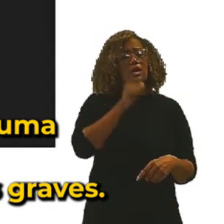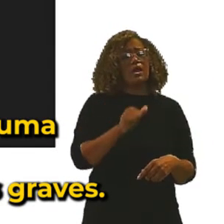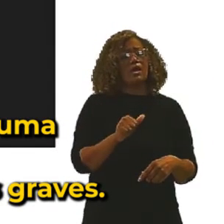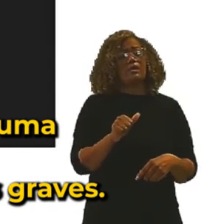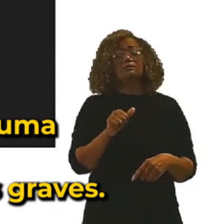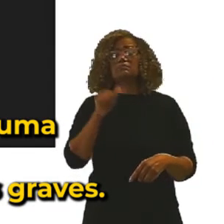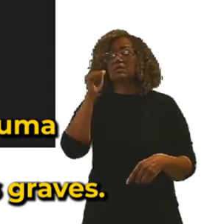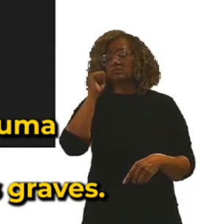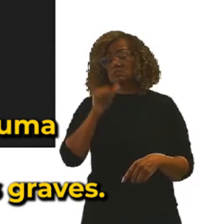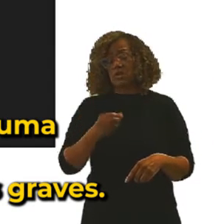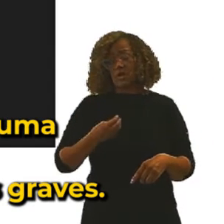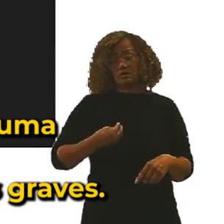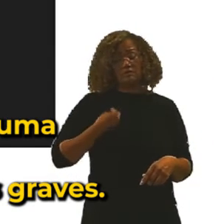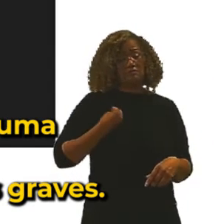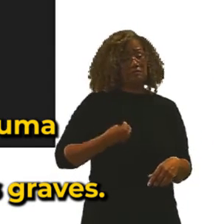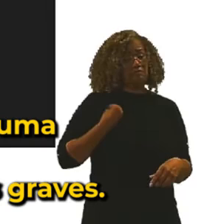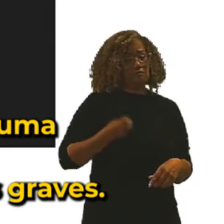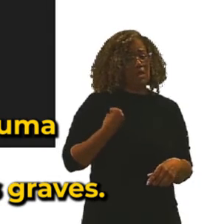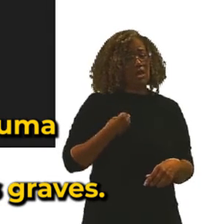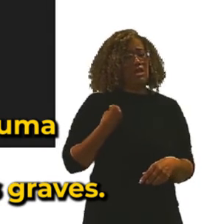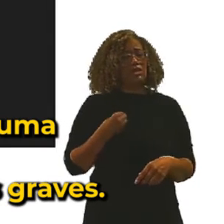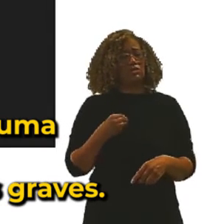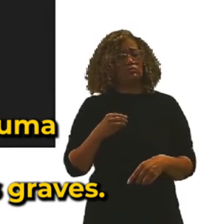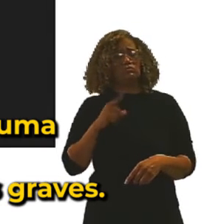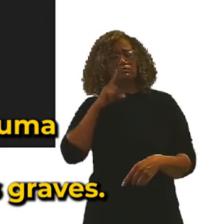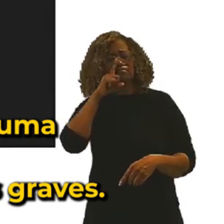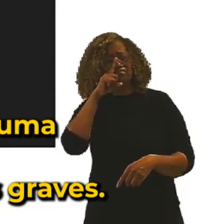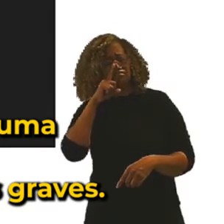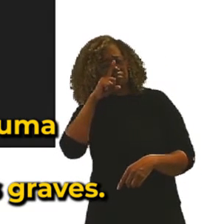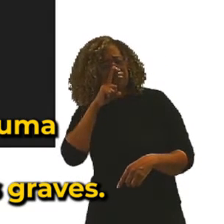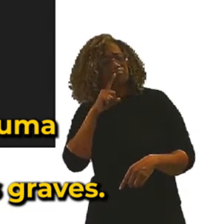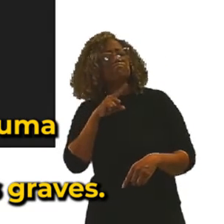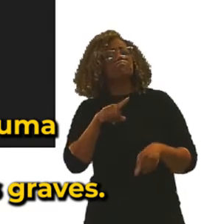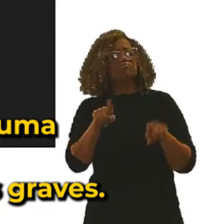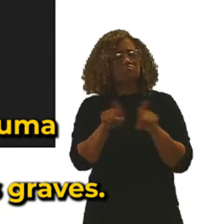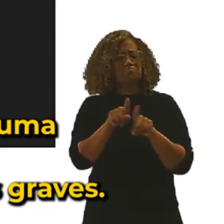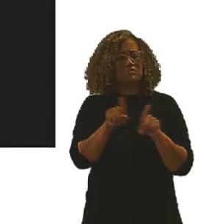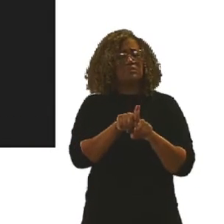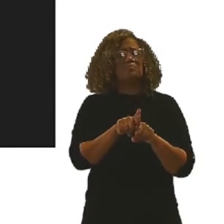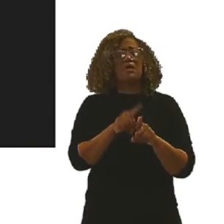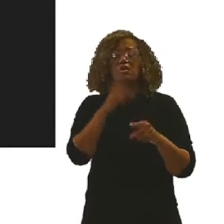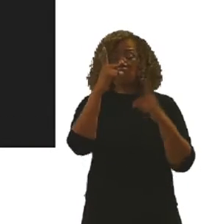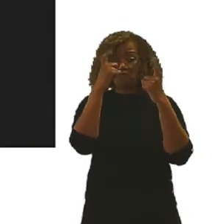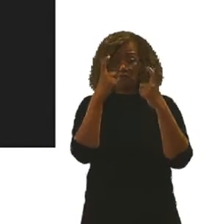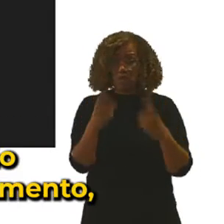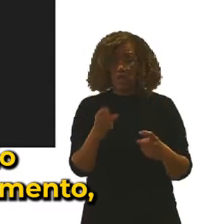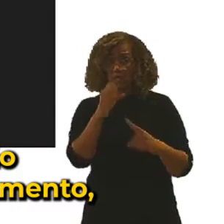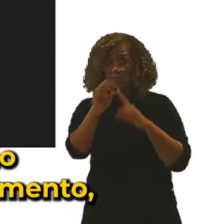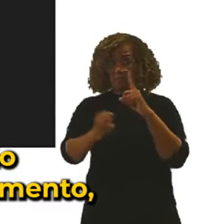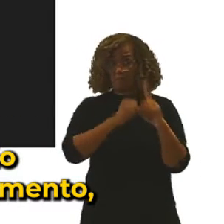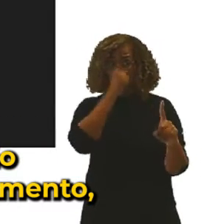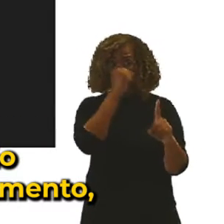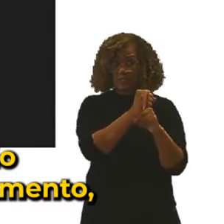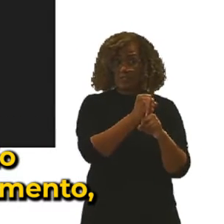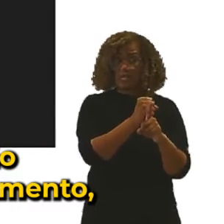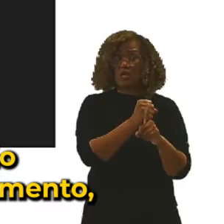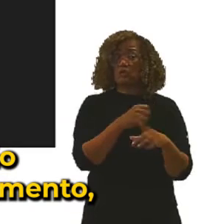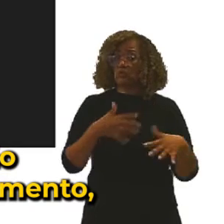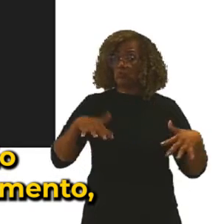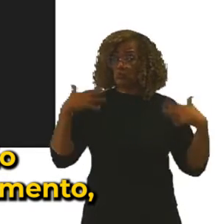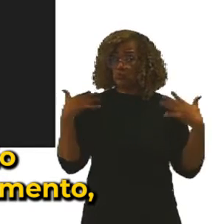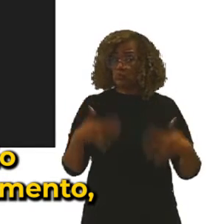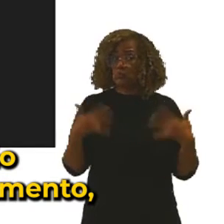estão vivenciando uma situação abusiva, elas correm risco de feminicídio, de violências graves ou letais. Mas uma mulher que